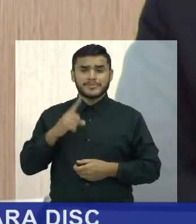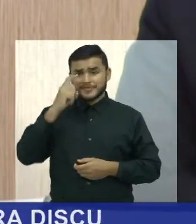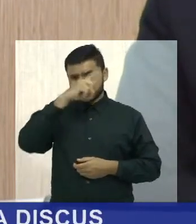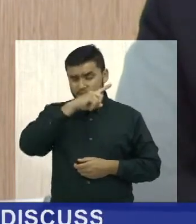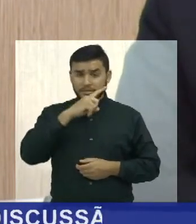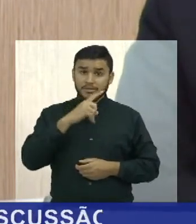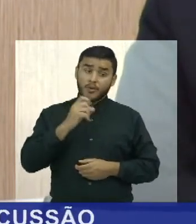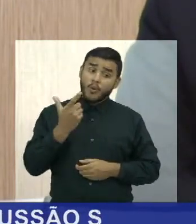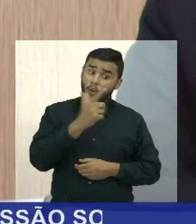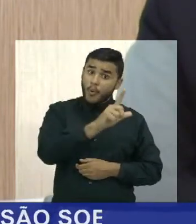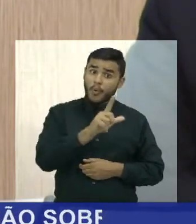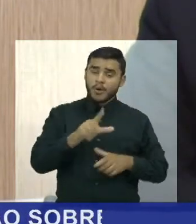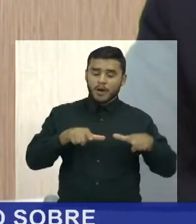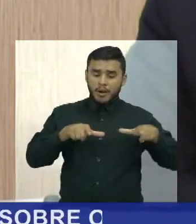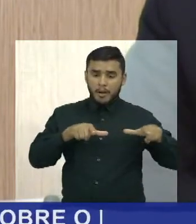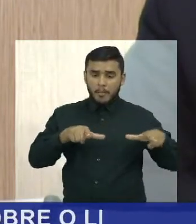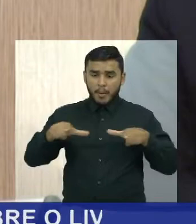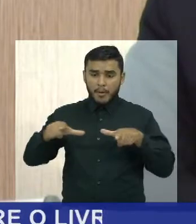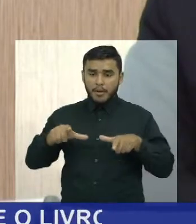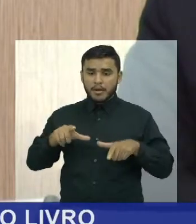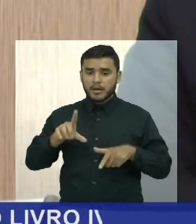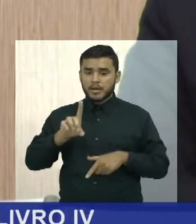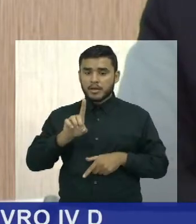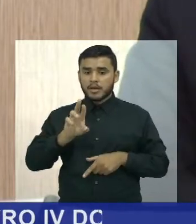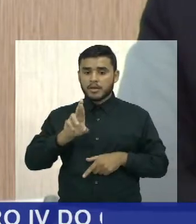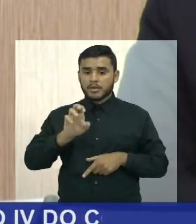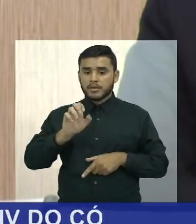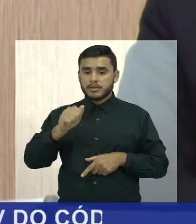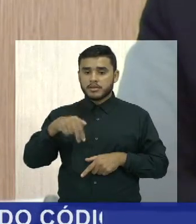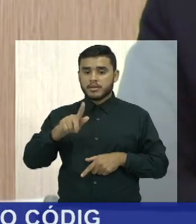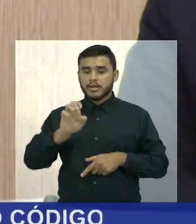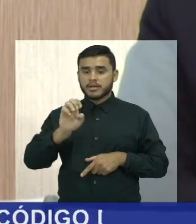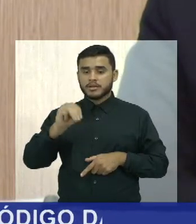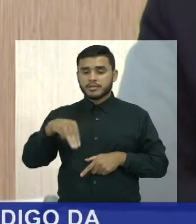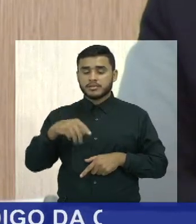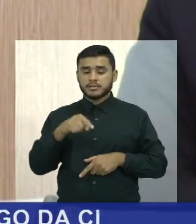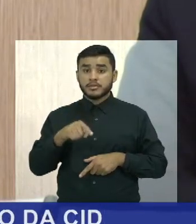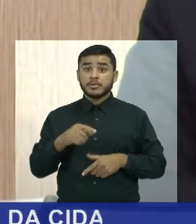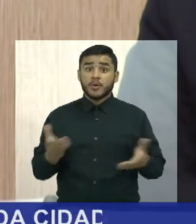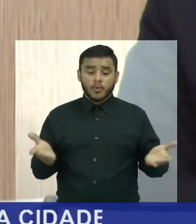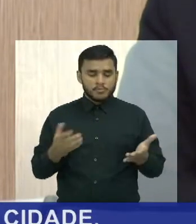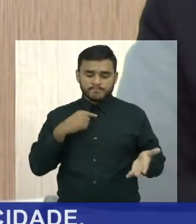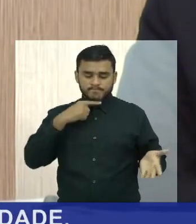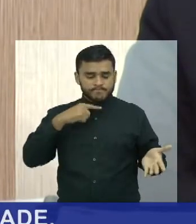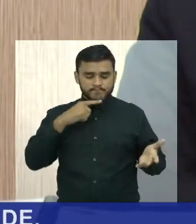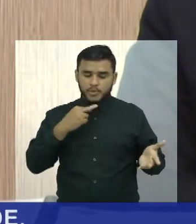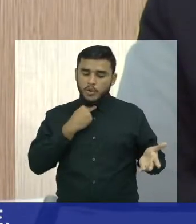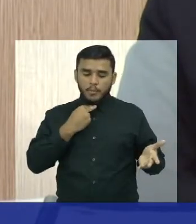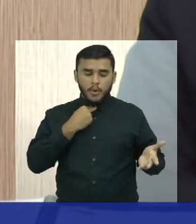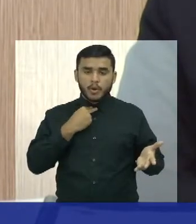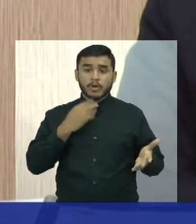acontece? Hoje não se pode utilizar esse tipo de piso, porque o Código de 81 não previa isso.